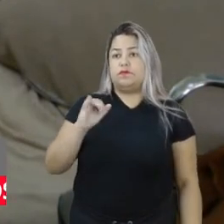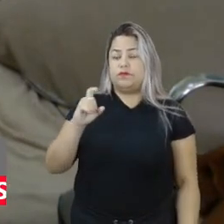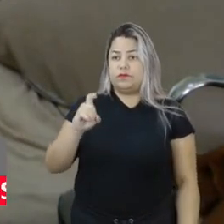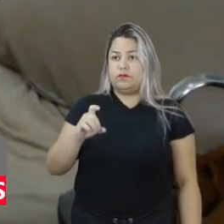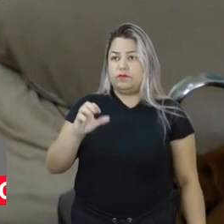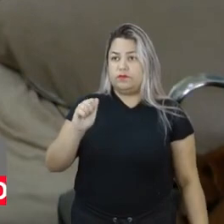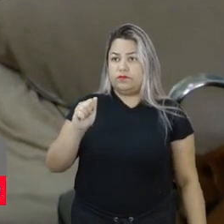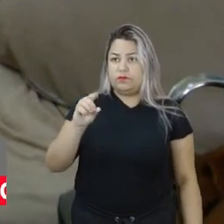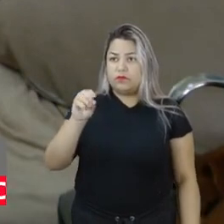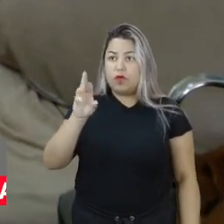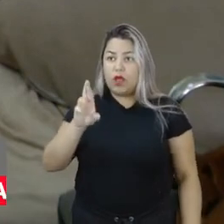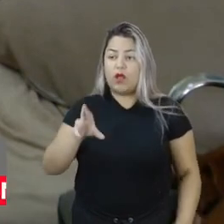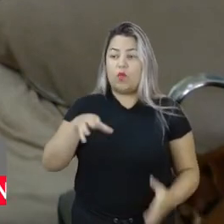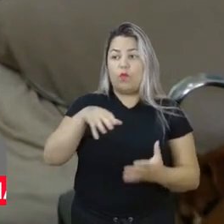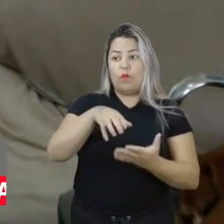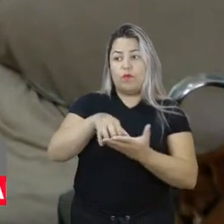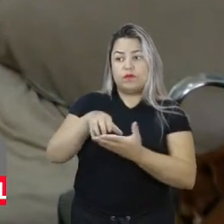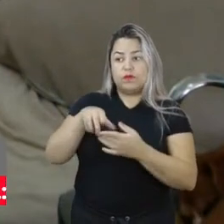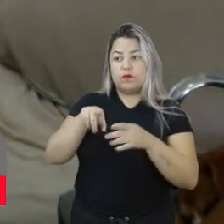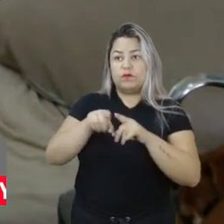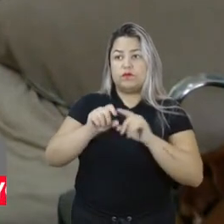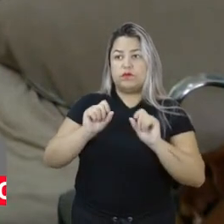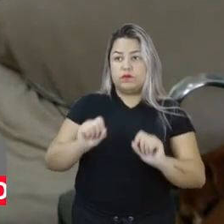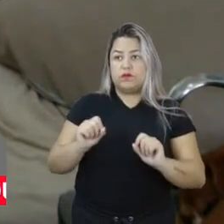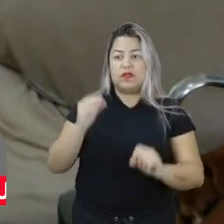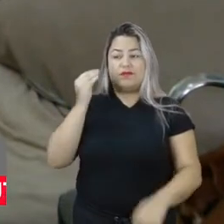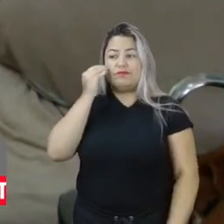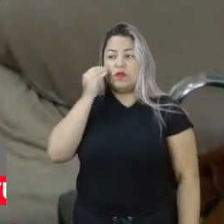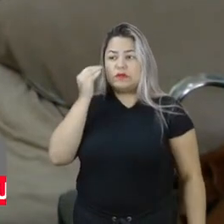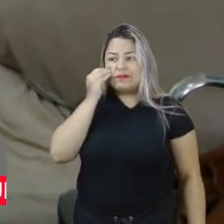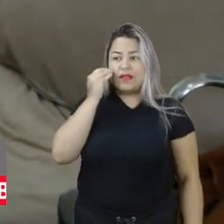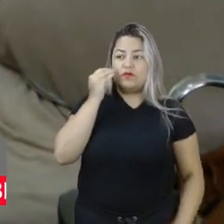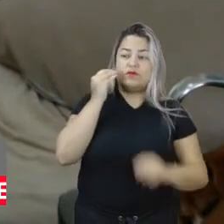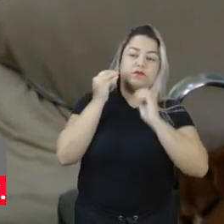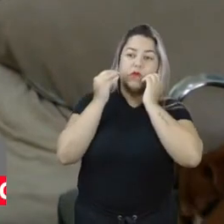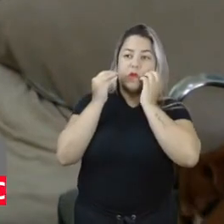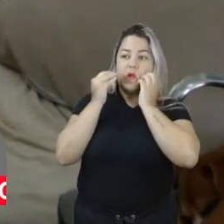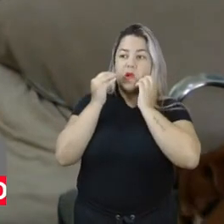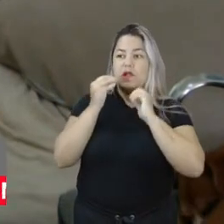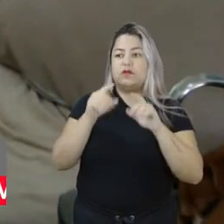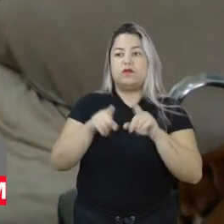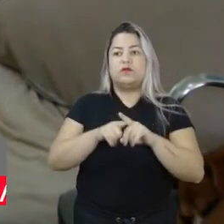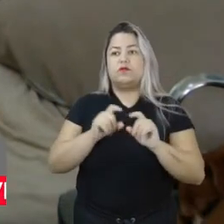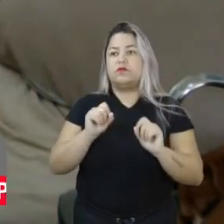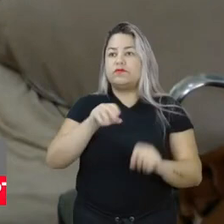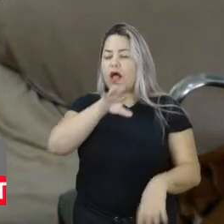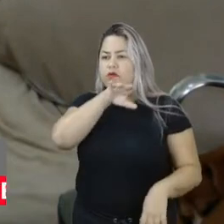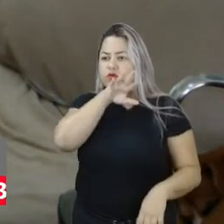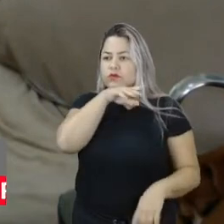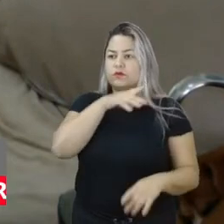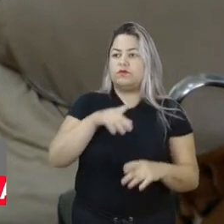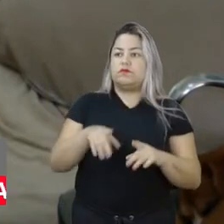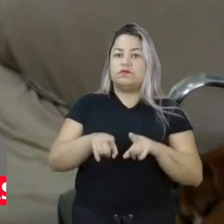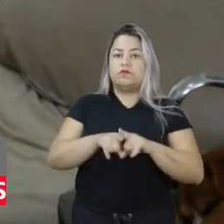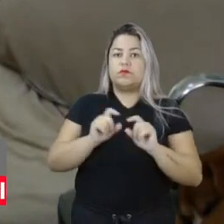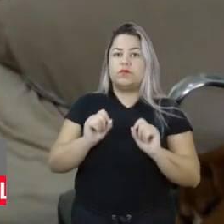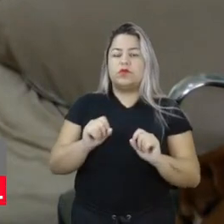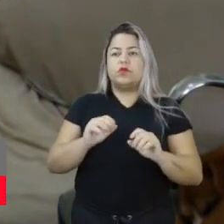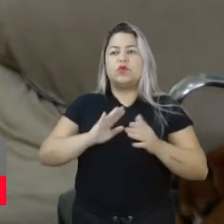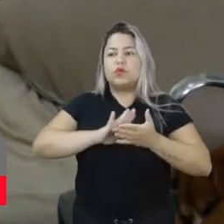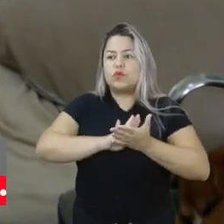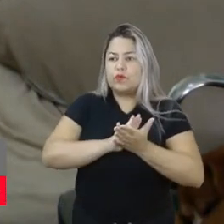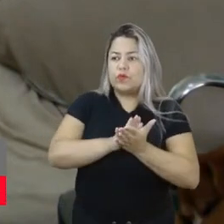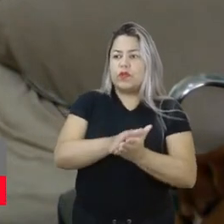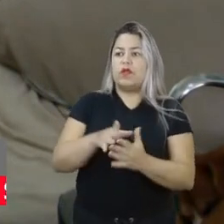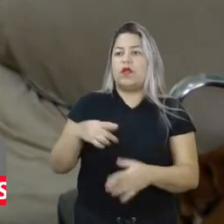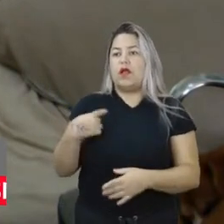Frederico Meyer ao Museu do Holocausto em uma tentativa baixa, calhorda, de intimidar e mesmo de humilhar